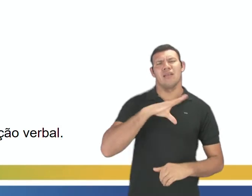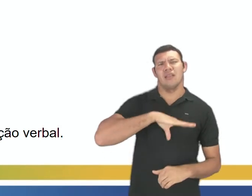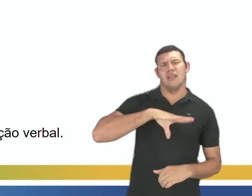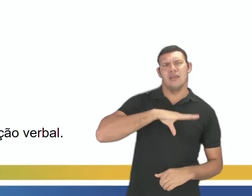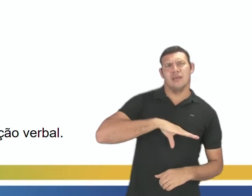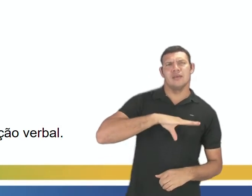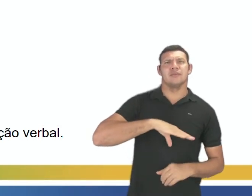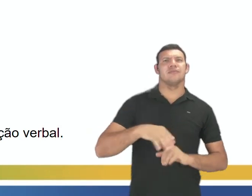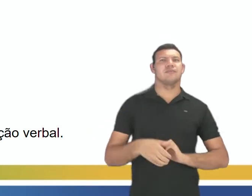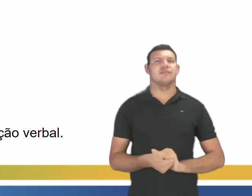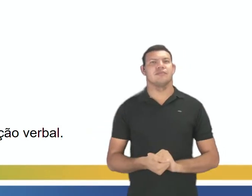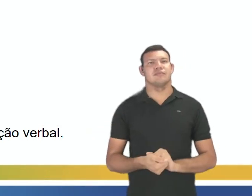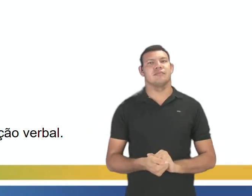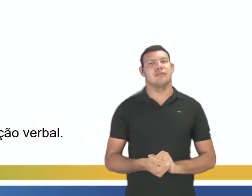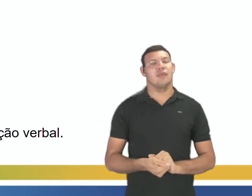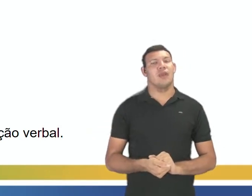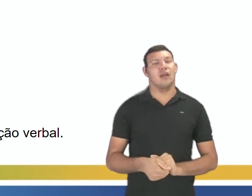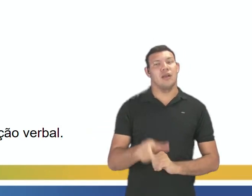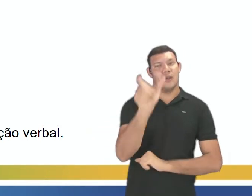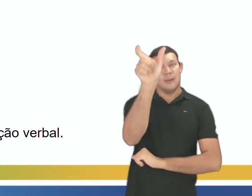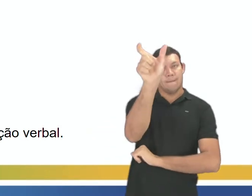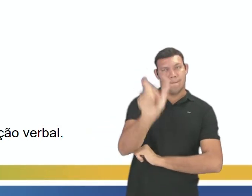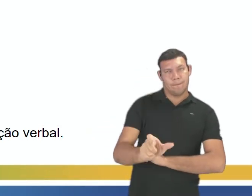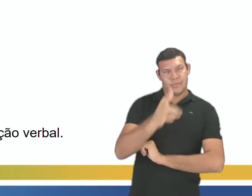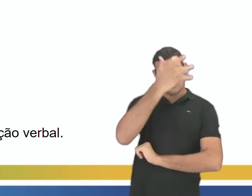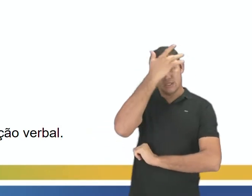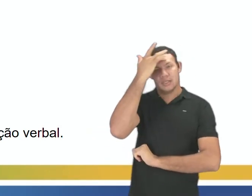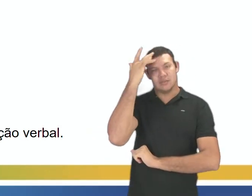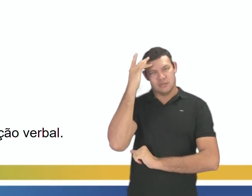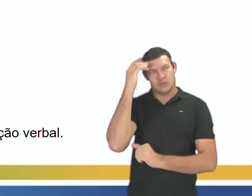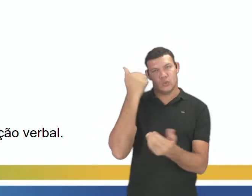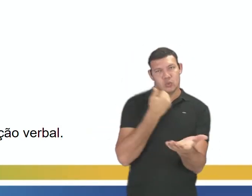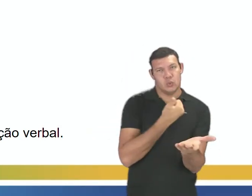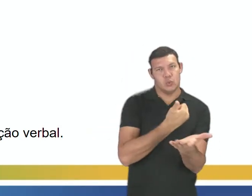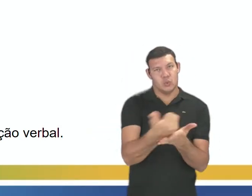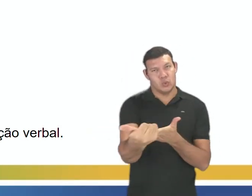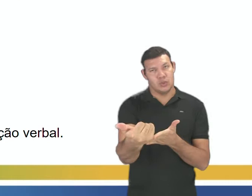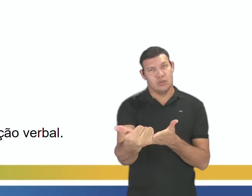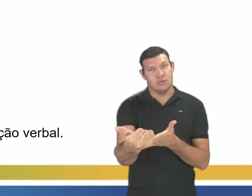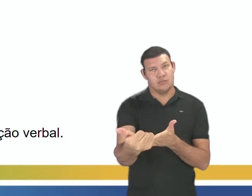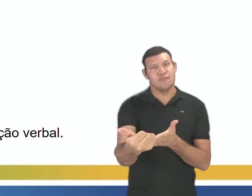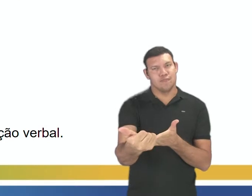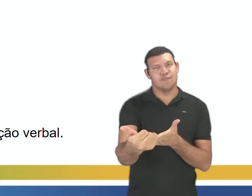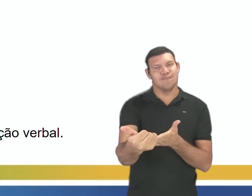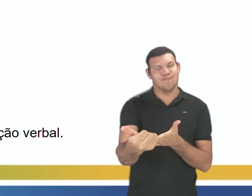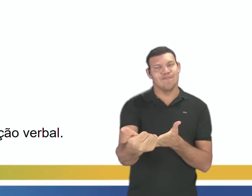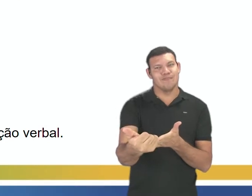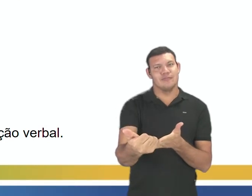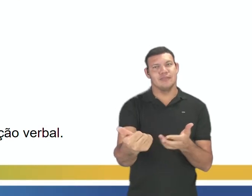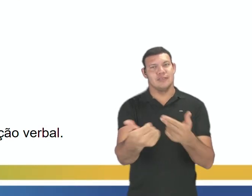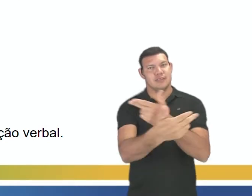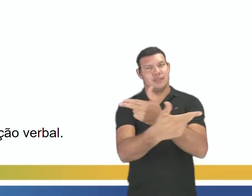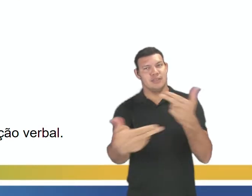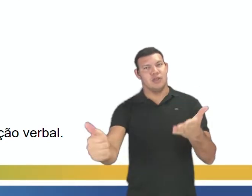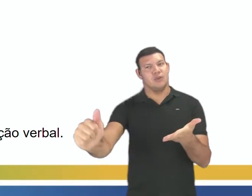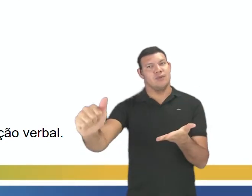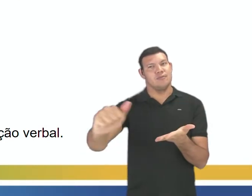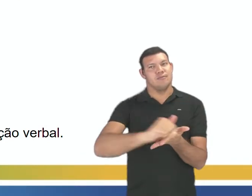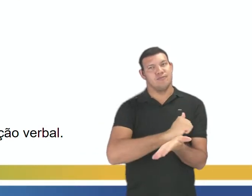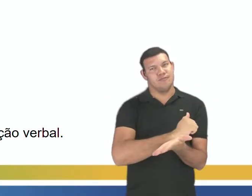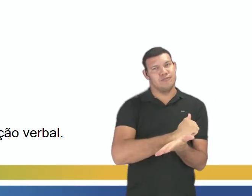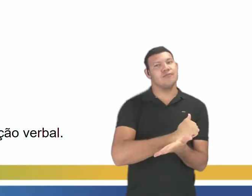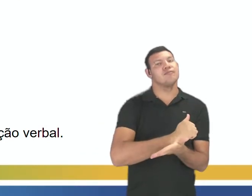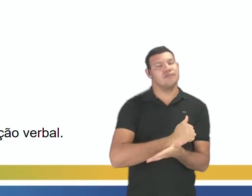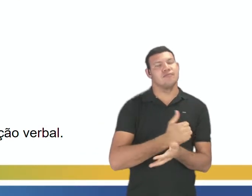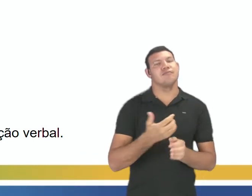assim. O sujeito pratica a ação, o objeto recebe a ação. Acredito que você já deve ter ouvido isso em algum lugar nas aulas de português, em algum momento. Então a mesma